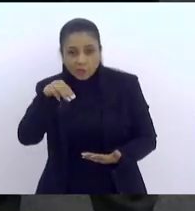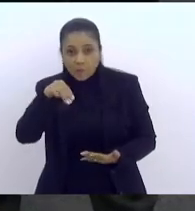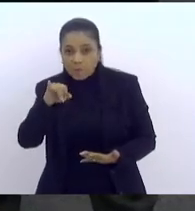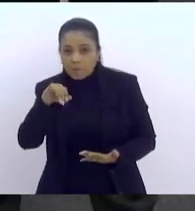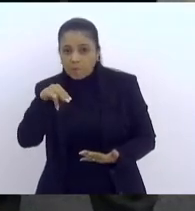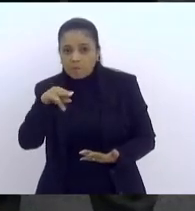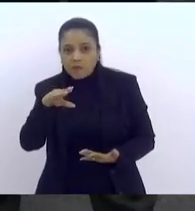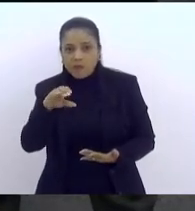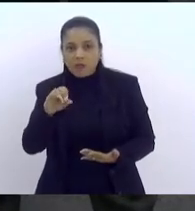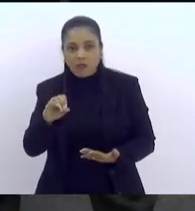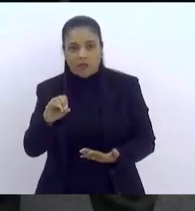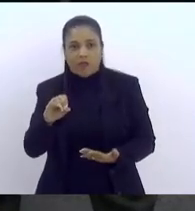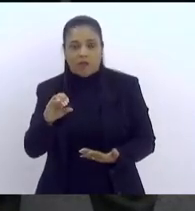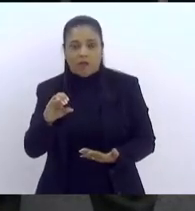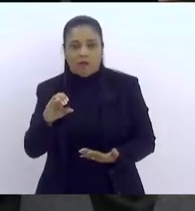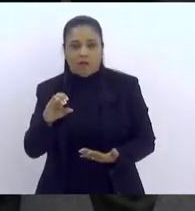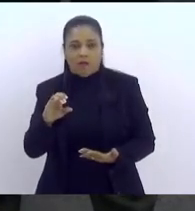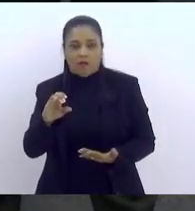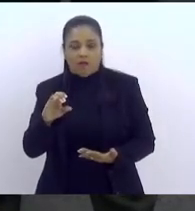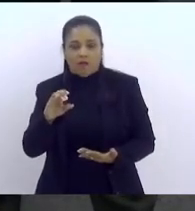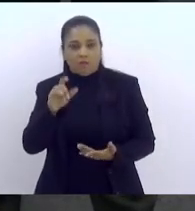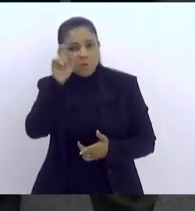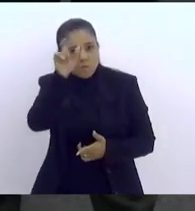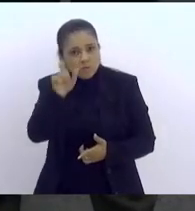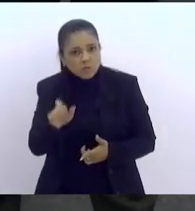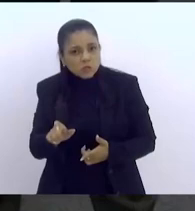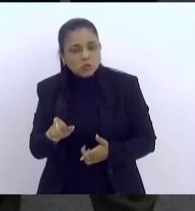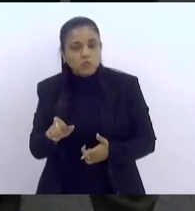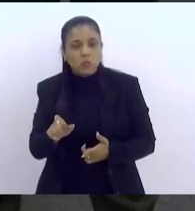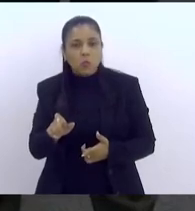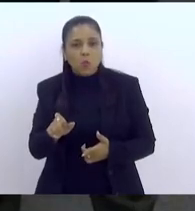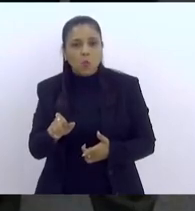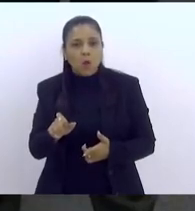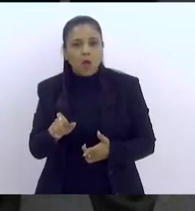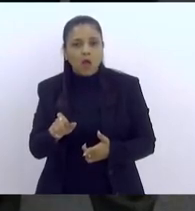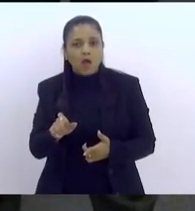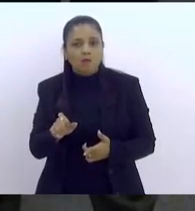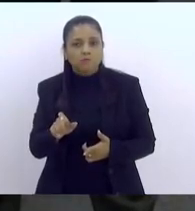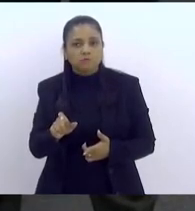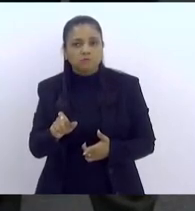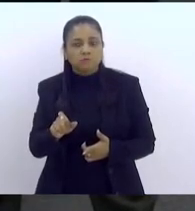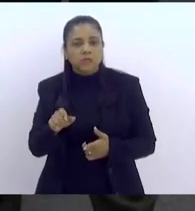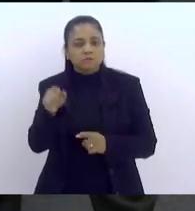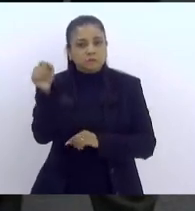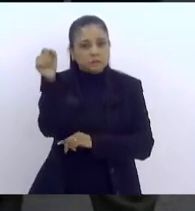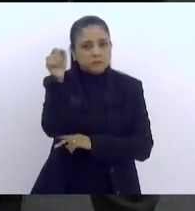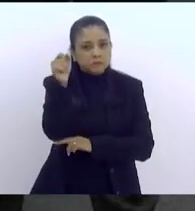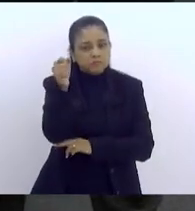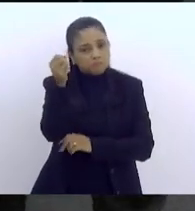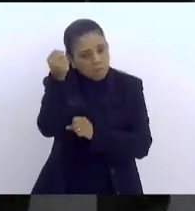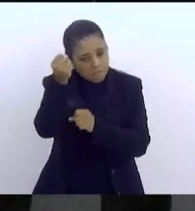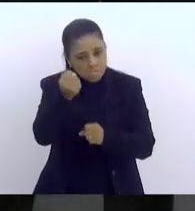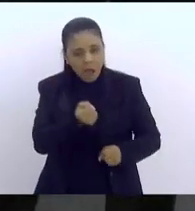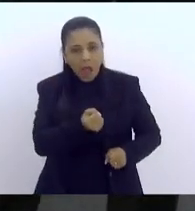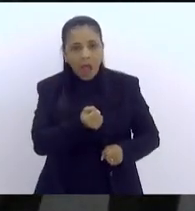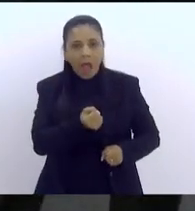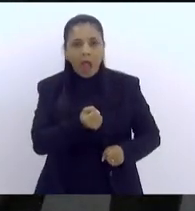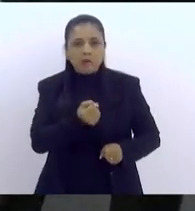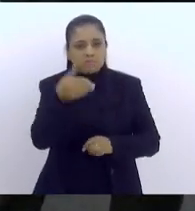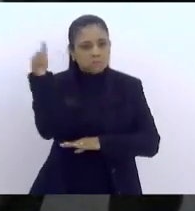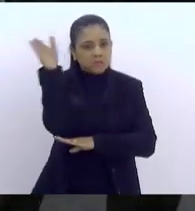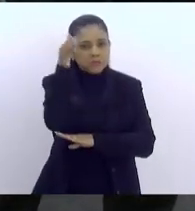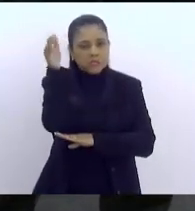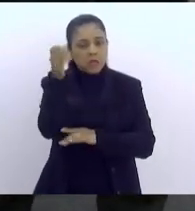que constantemente se diz estender o pendão, a bandeira do combate